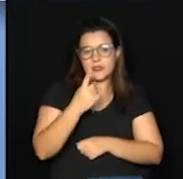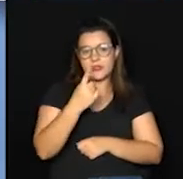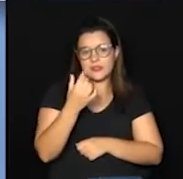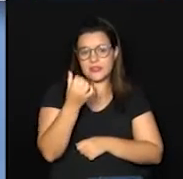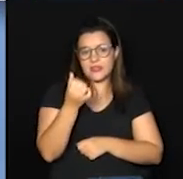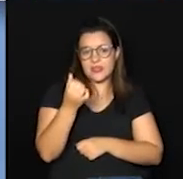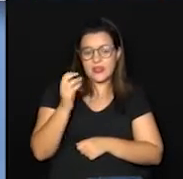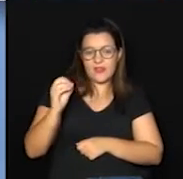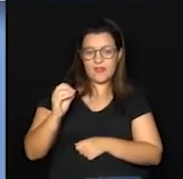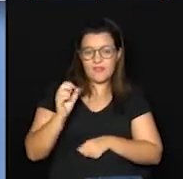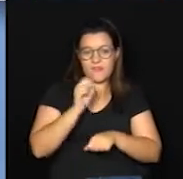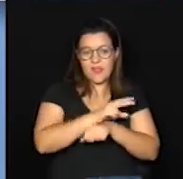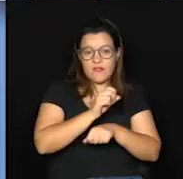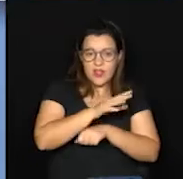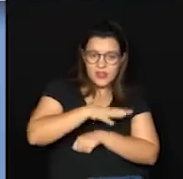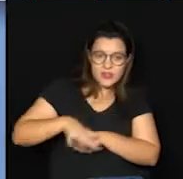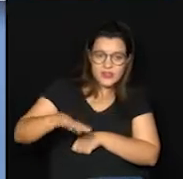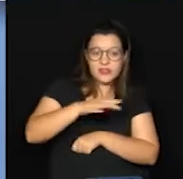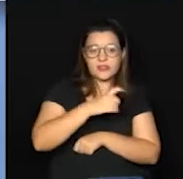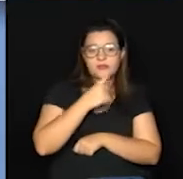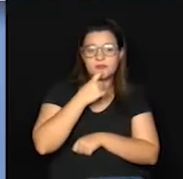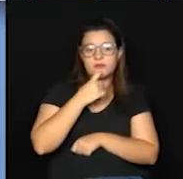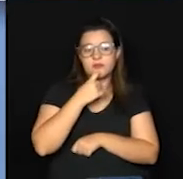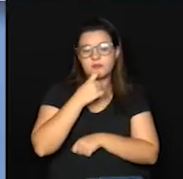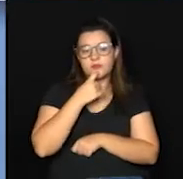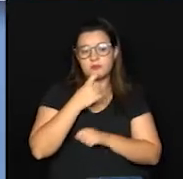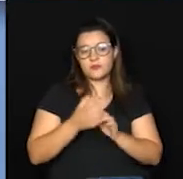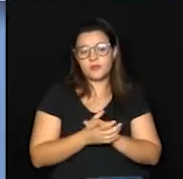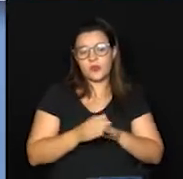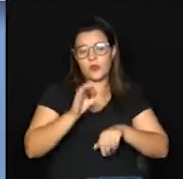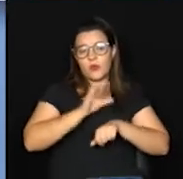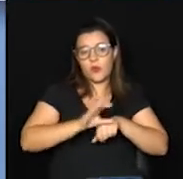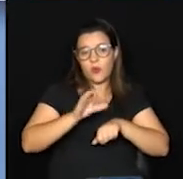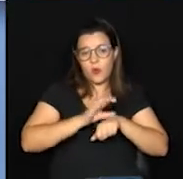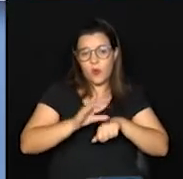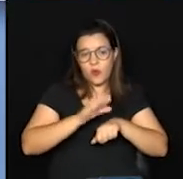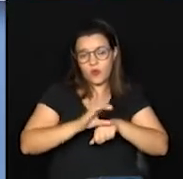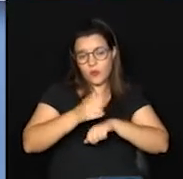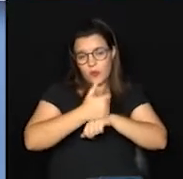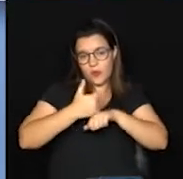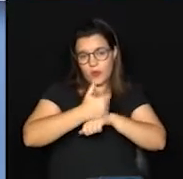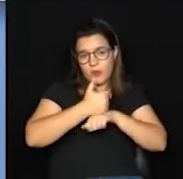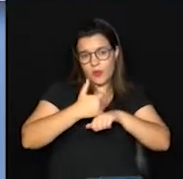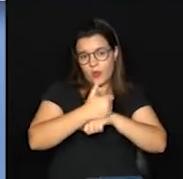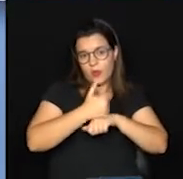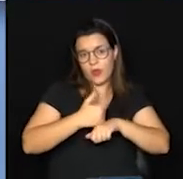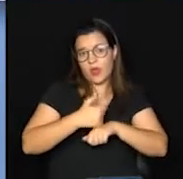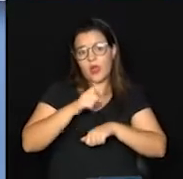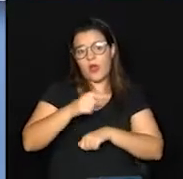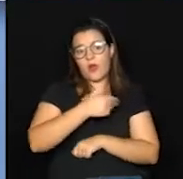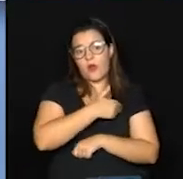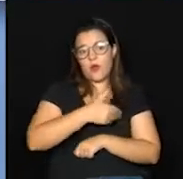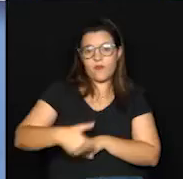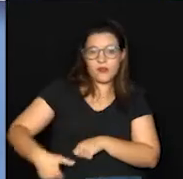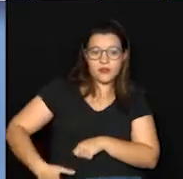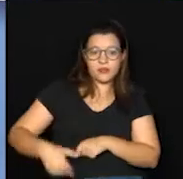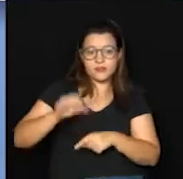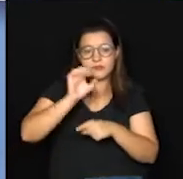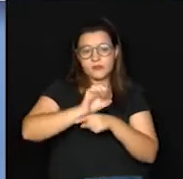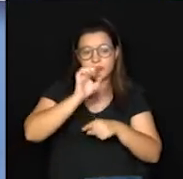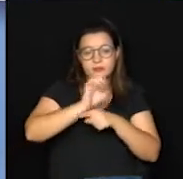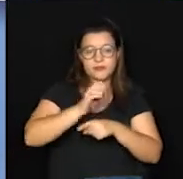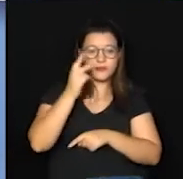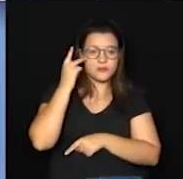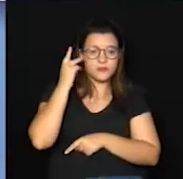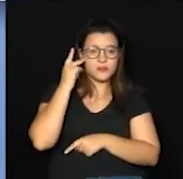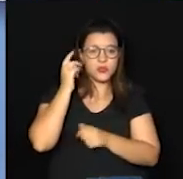vagas apenas para a região de Campinas. É um curso técnico promovido pelo governo do estado de São Paulo,